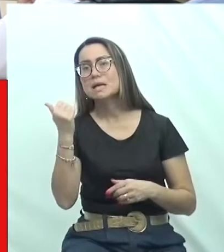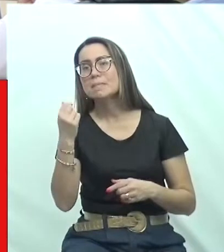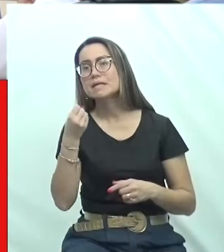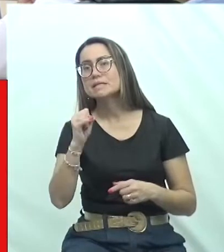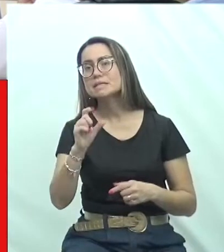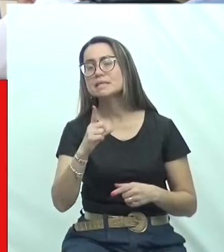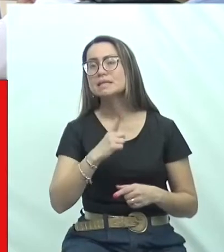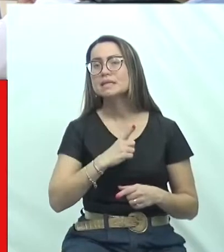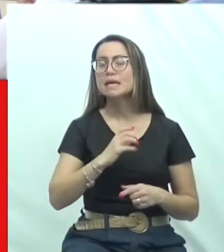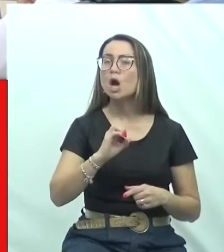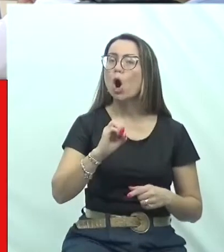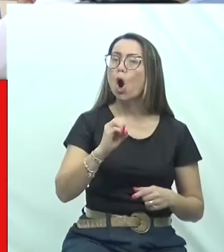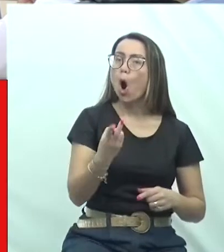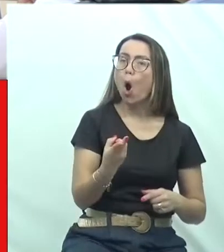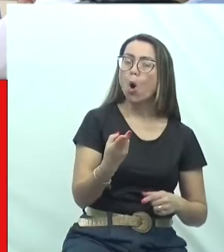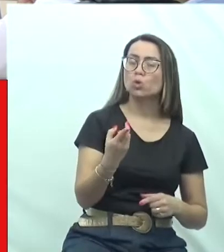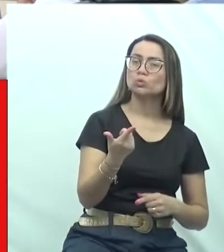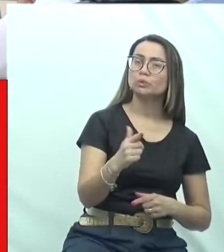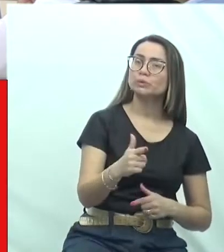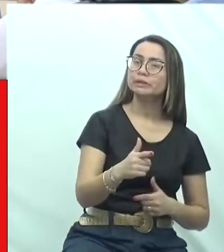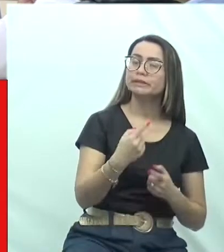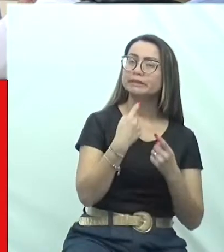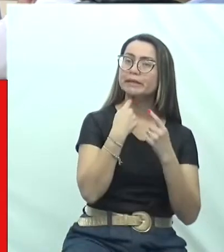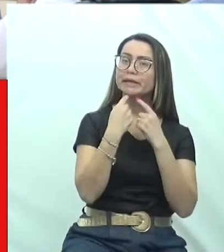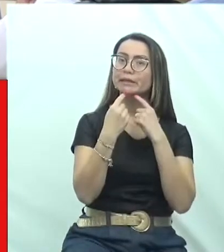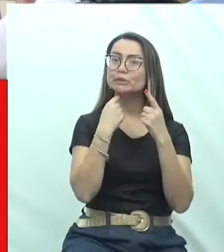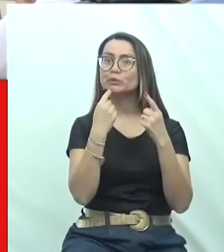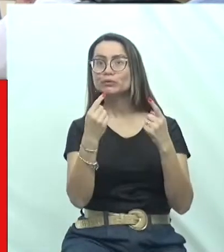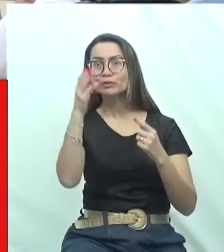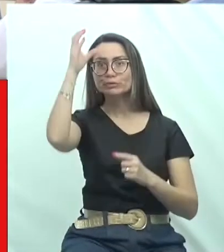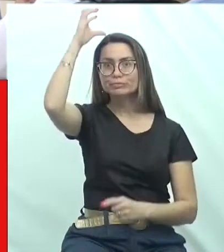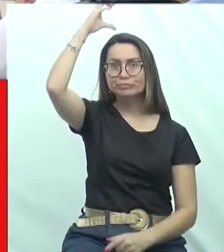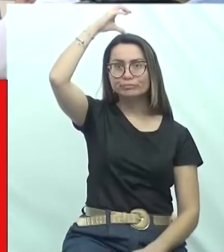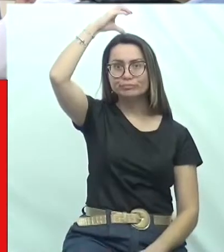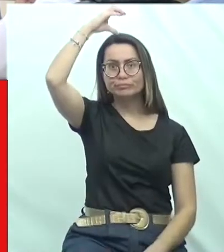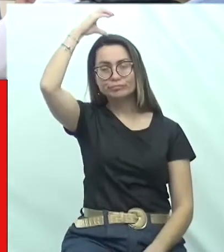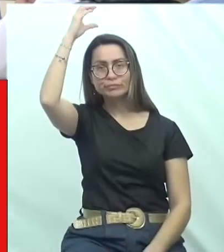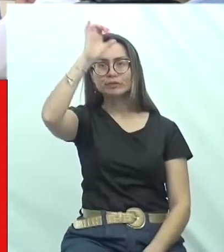que para no ar entre nós é isso. Né? Então,